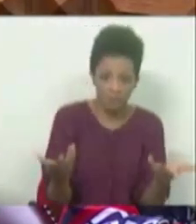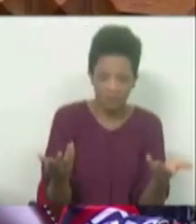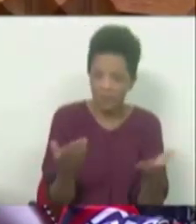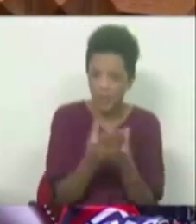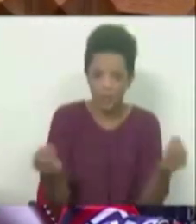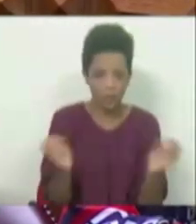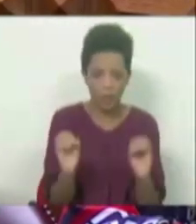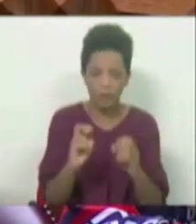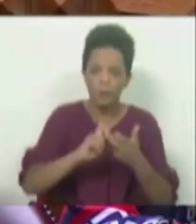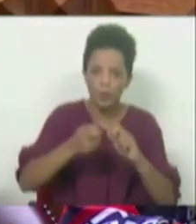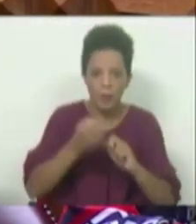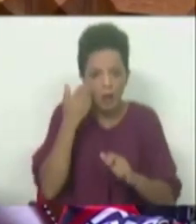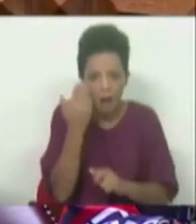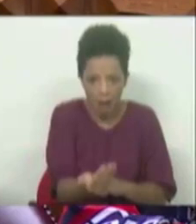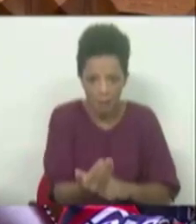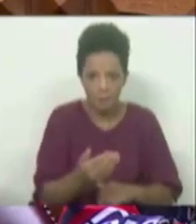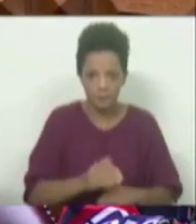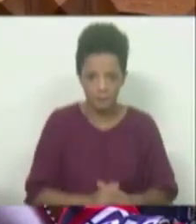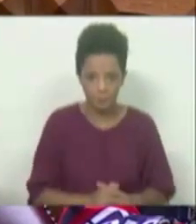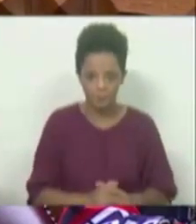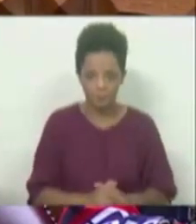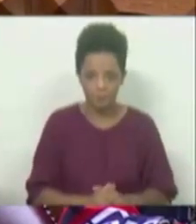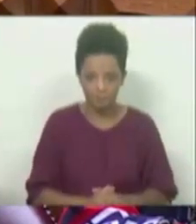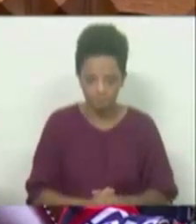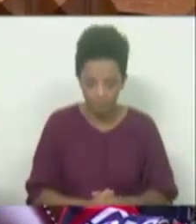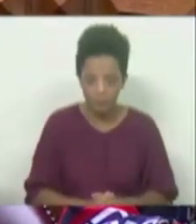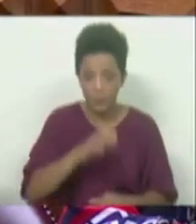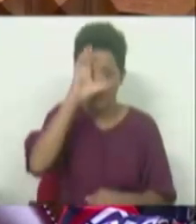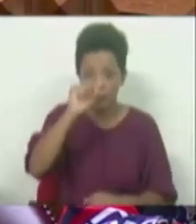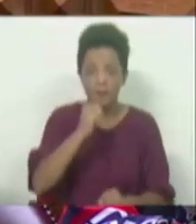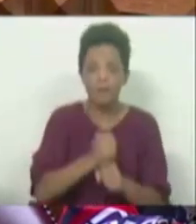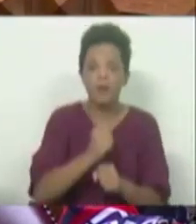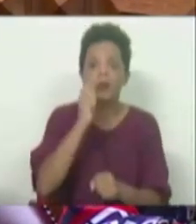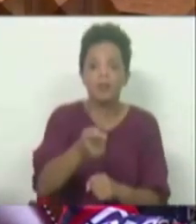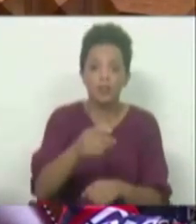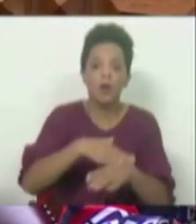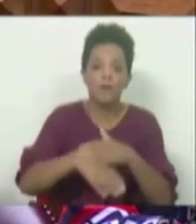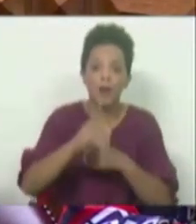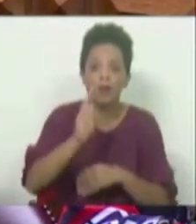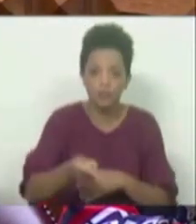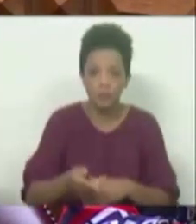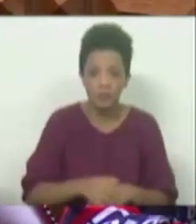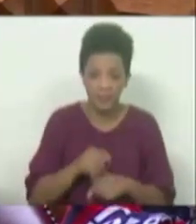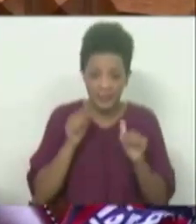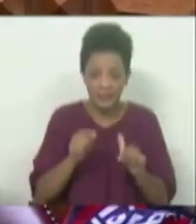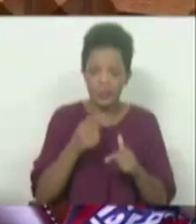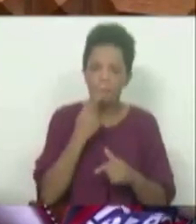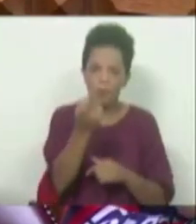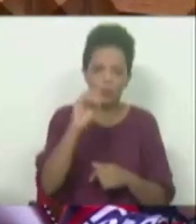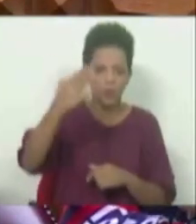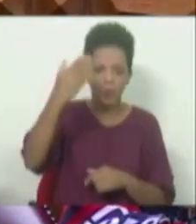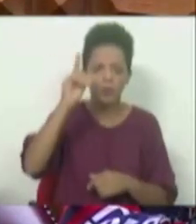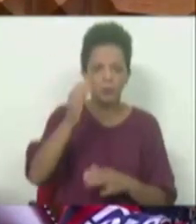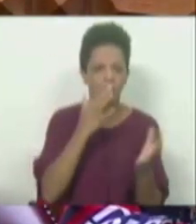se resolve. É um problema existencial. Ora, o que é que o Governo fez ou faz? Esta é a grande questão. E, aliás,